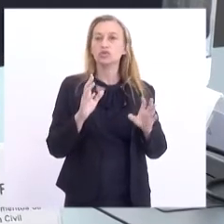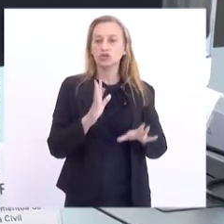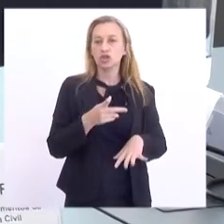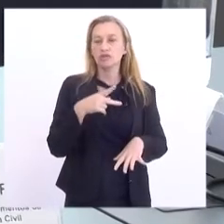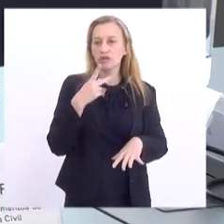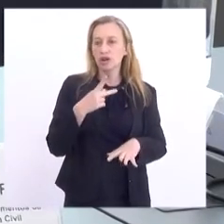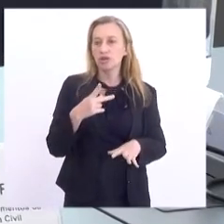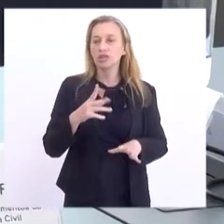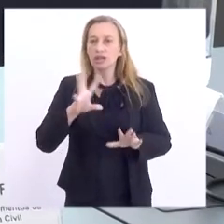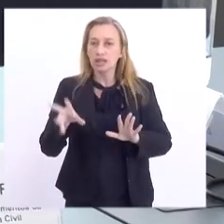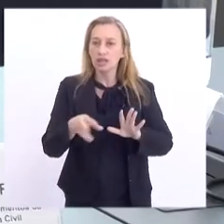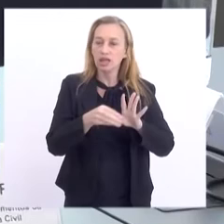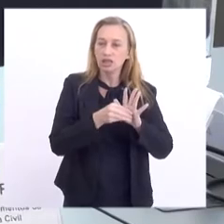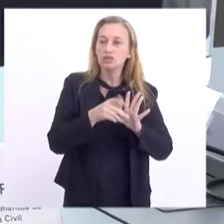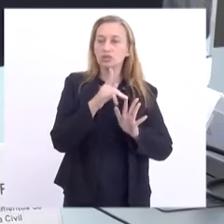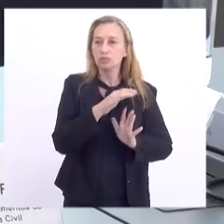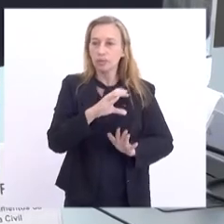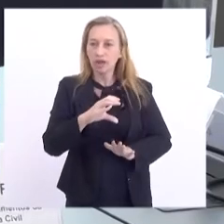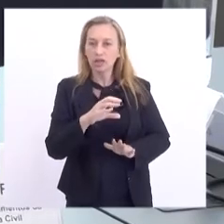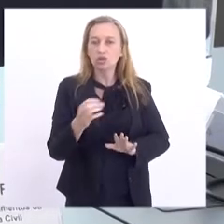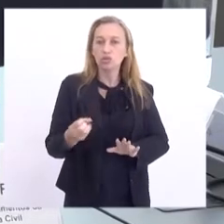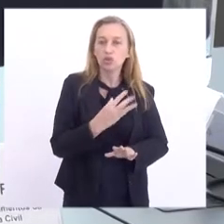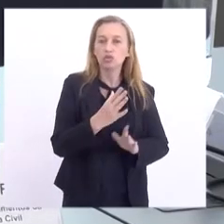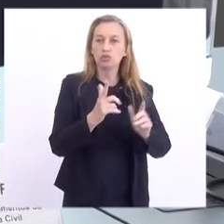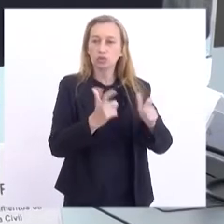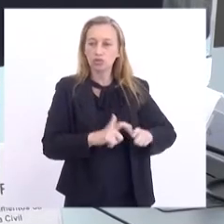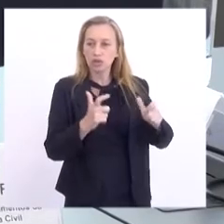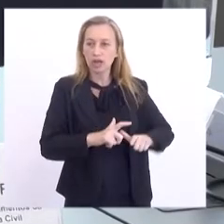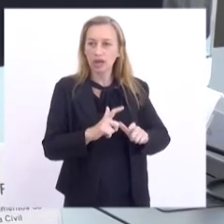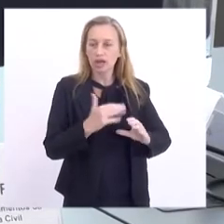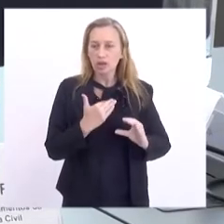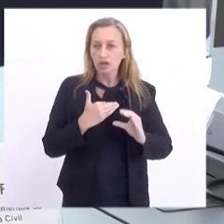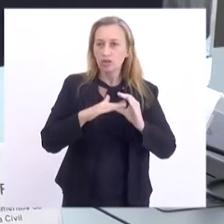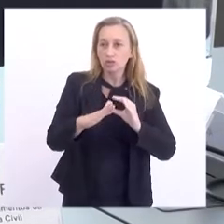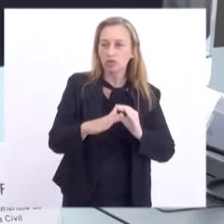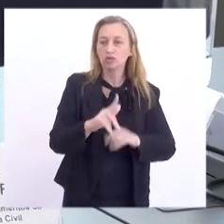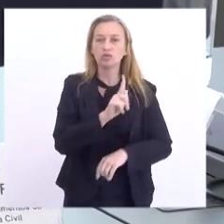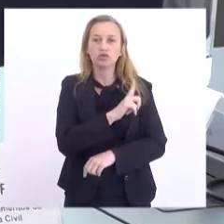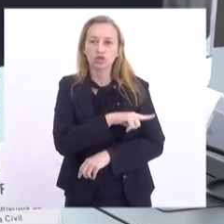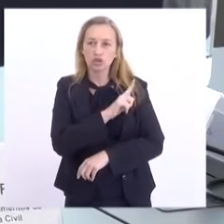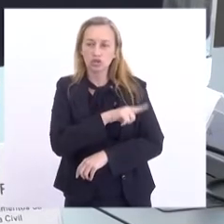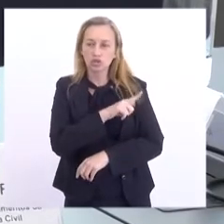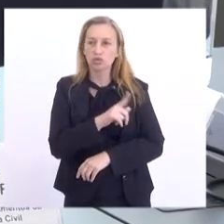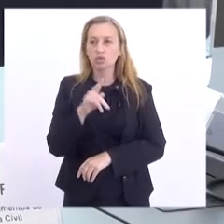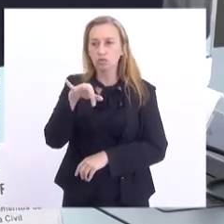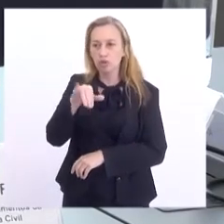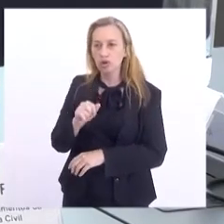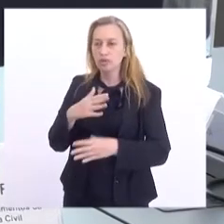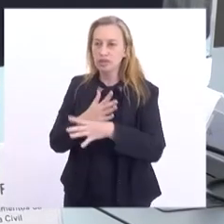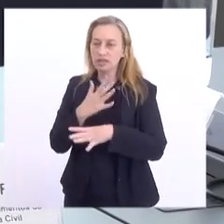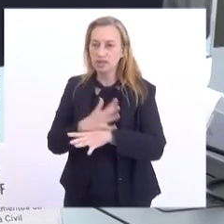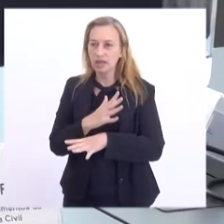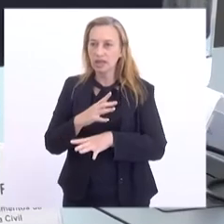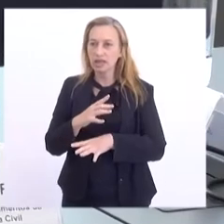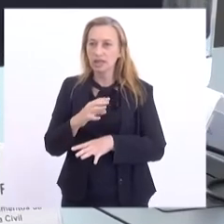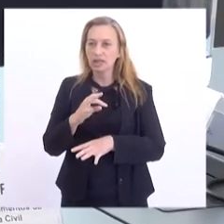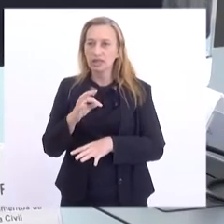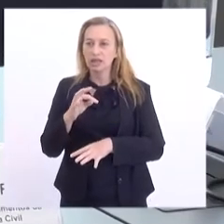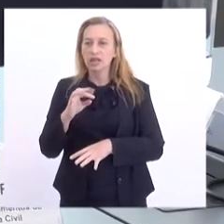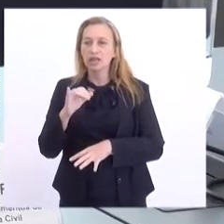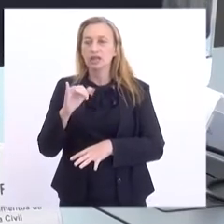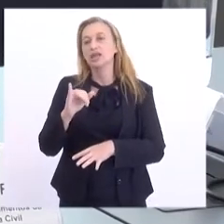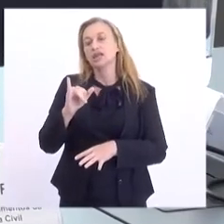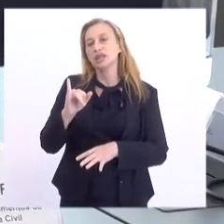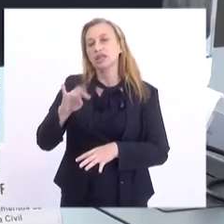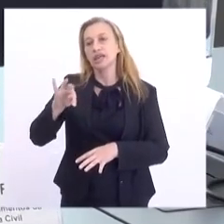está no pacto Então já de investimento no local e aí eu passo para o gestor do programa de cidade integrada essa a